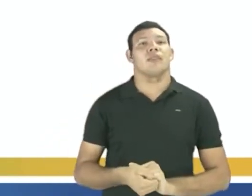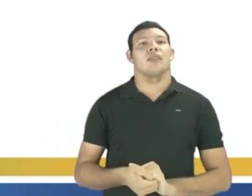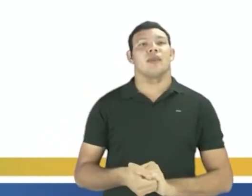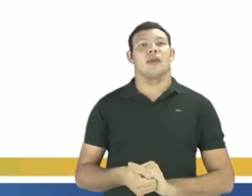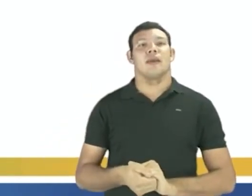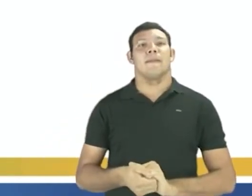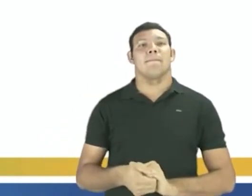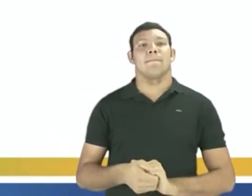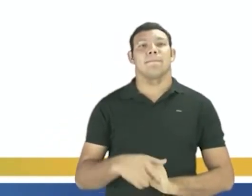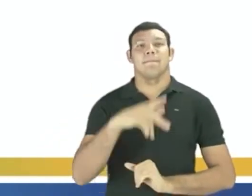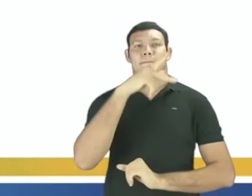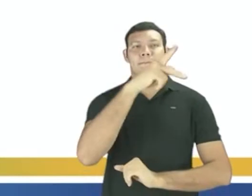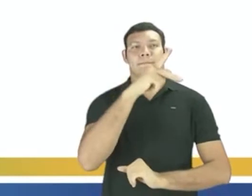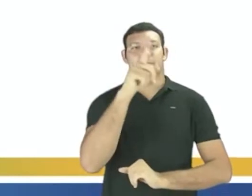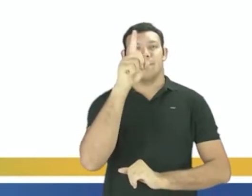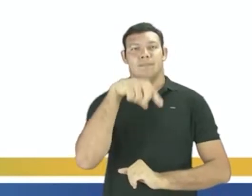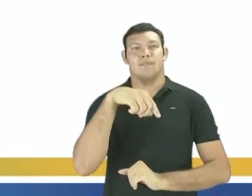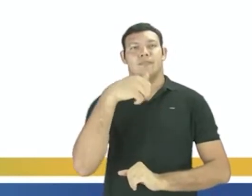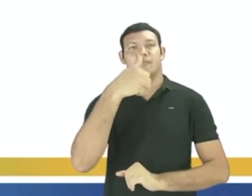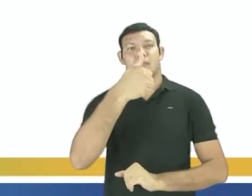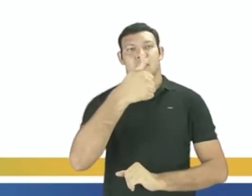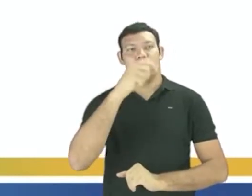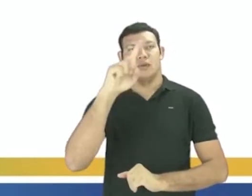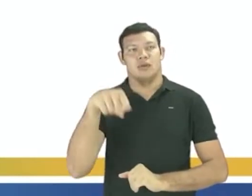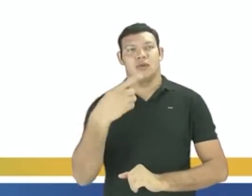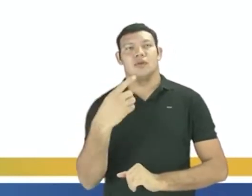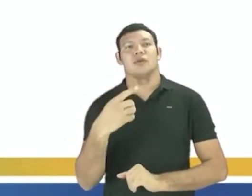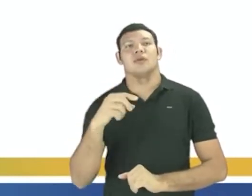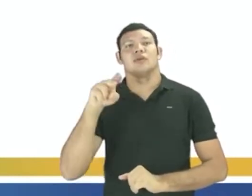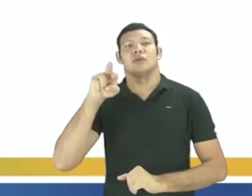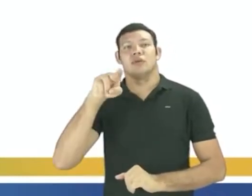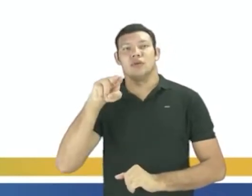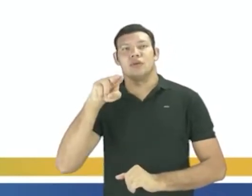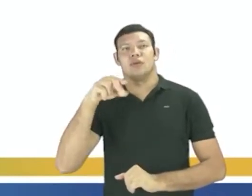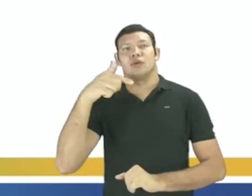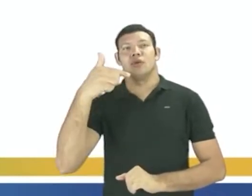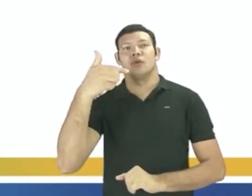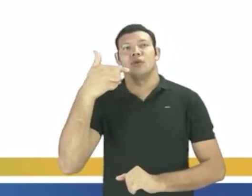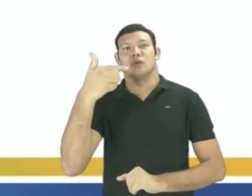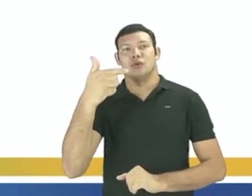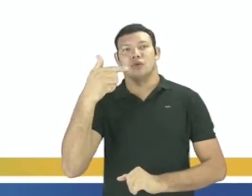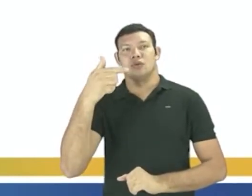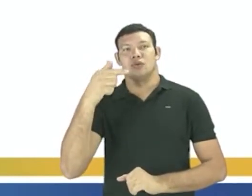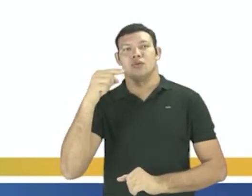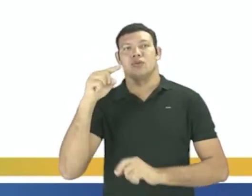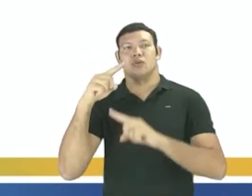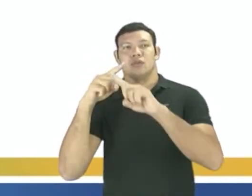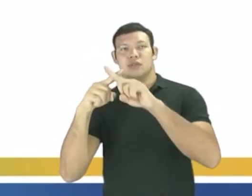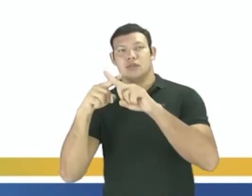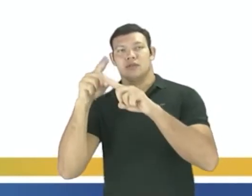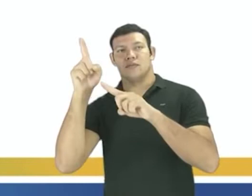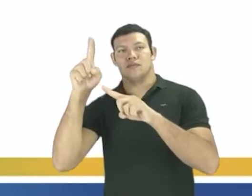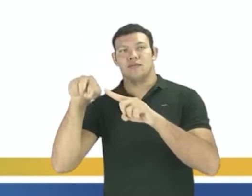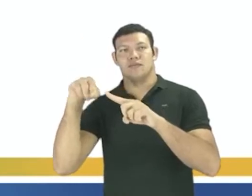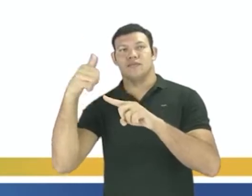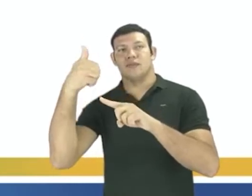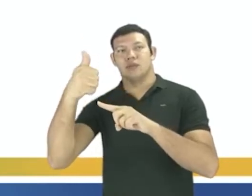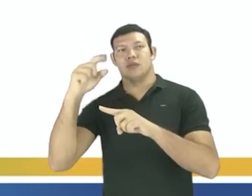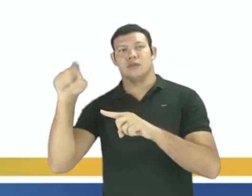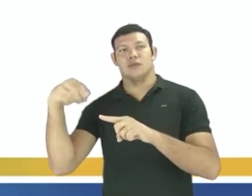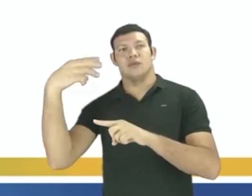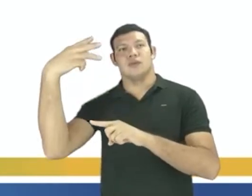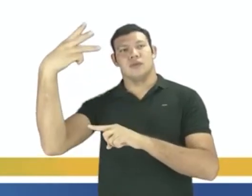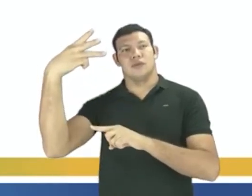p de 1. Ou seja, aonde tiver x, eu irei substituir pelo valor 1. E